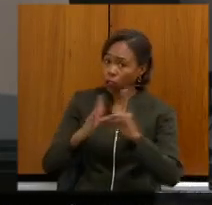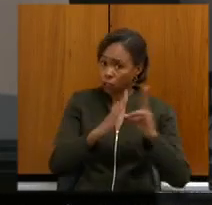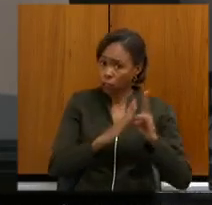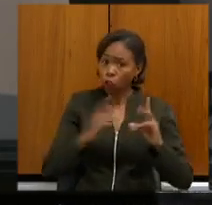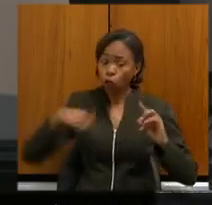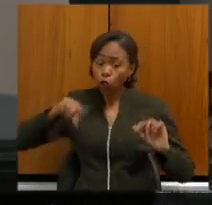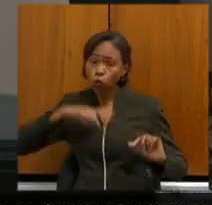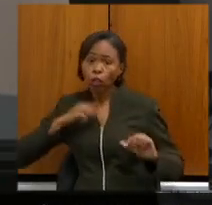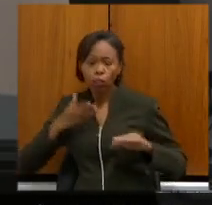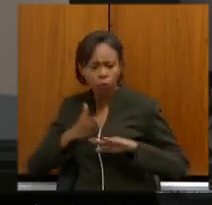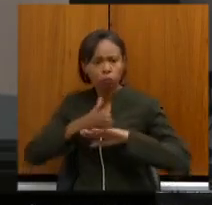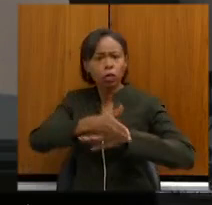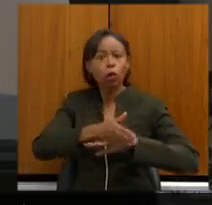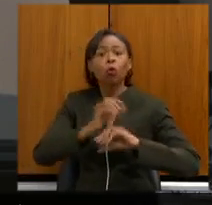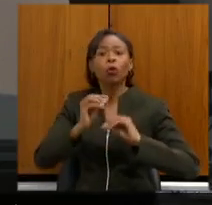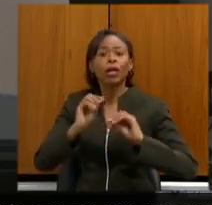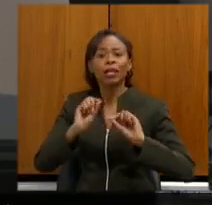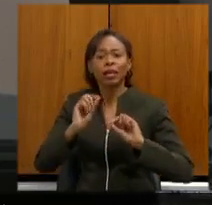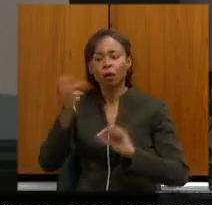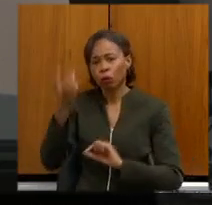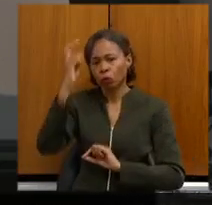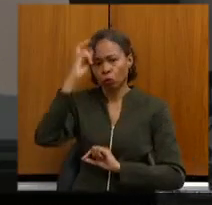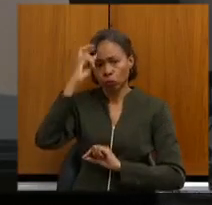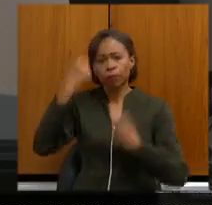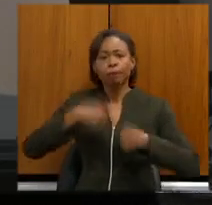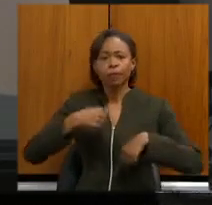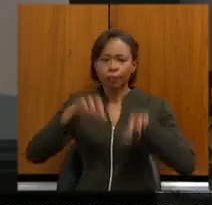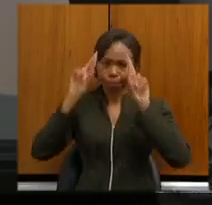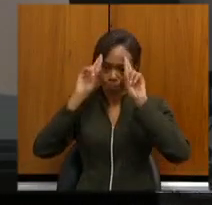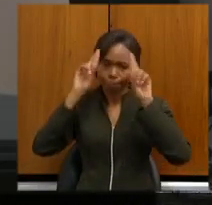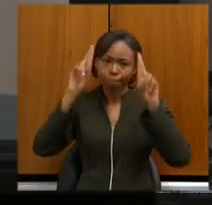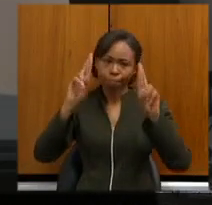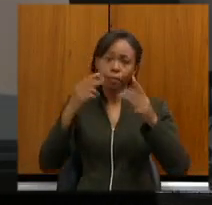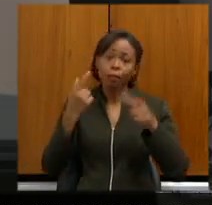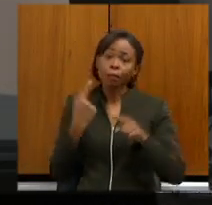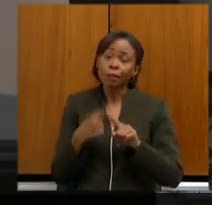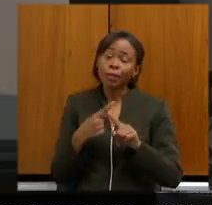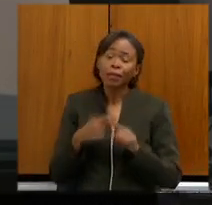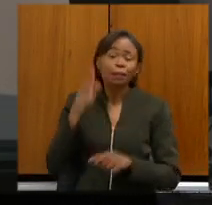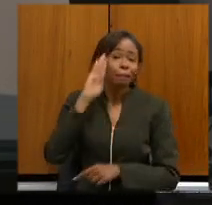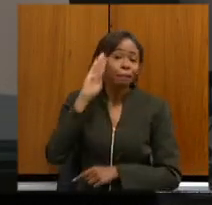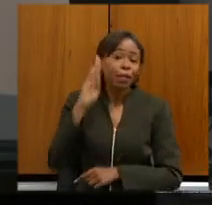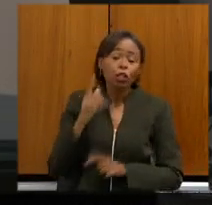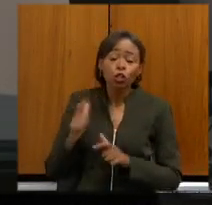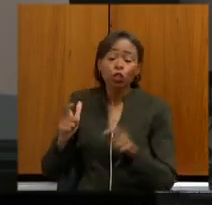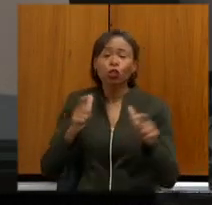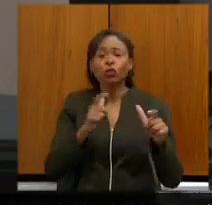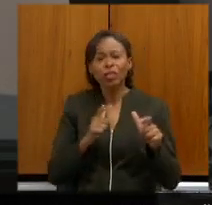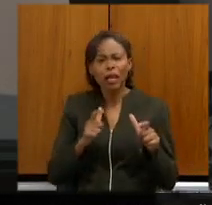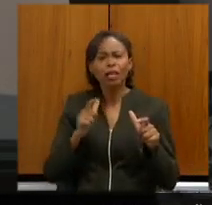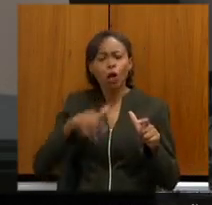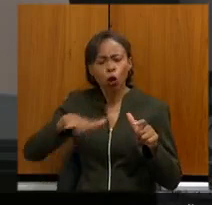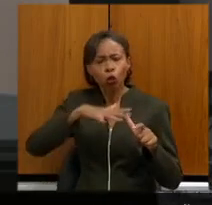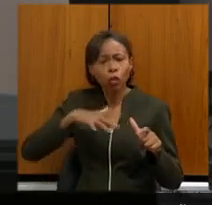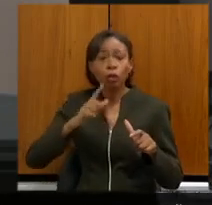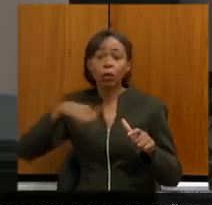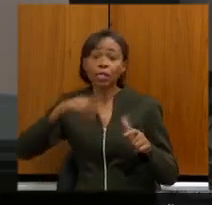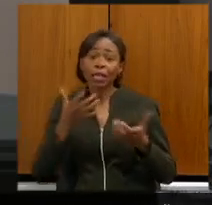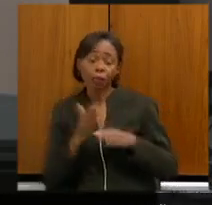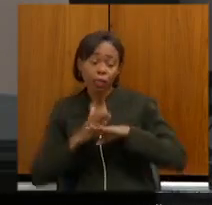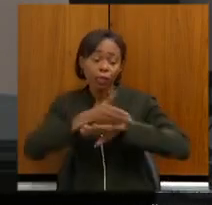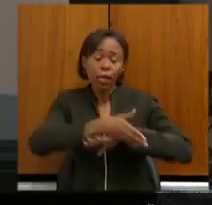nós chegamos com a nossa cultura e precisa ser respeitado principalmente o espaço de nosso colocar nós queremos chegar na cidade